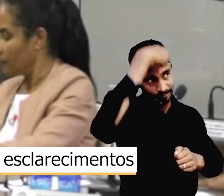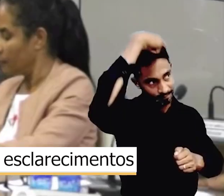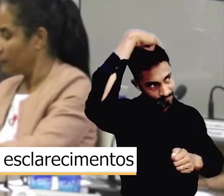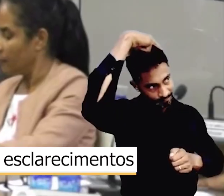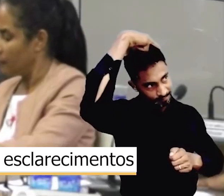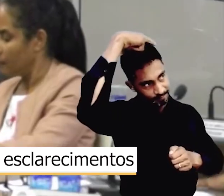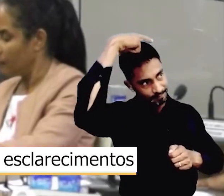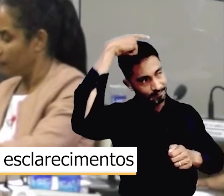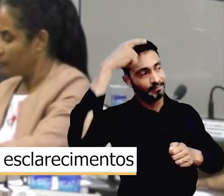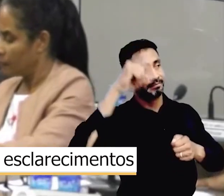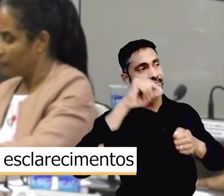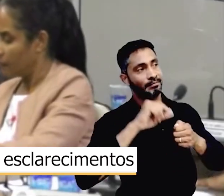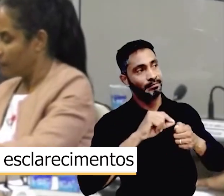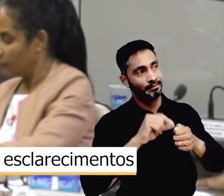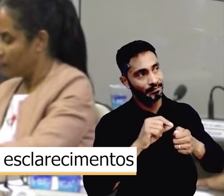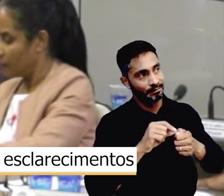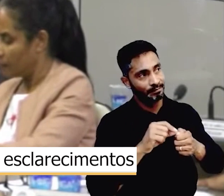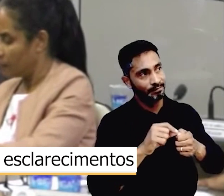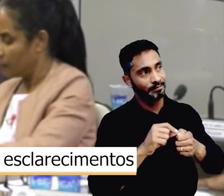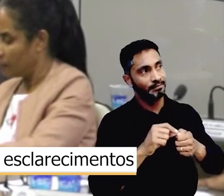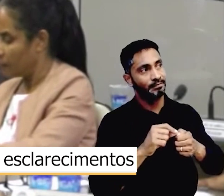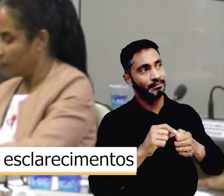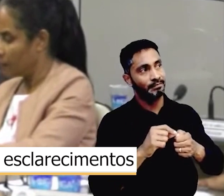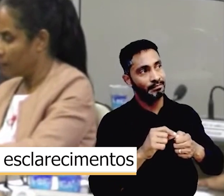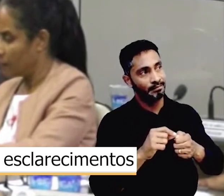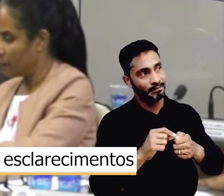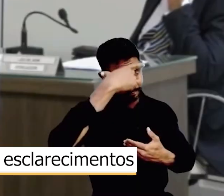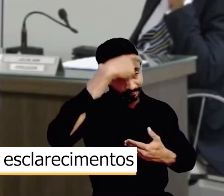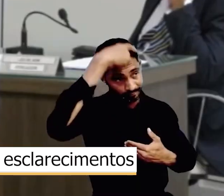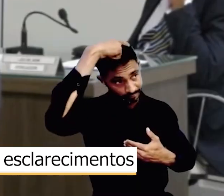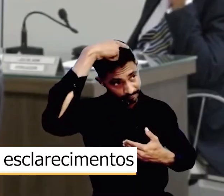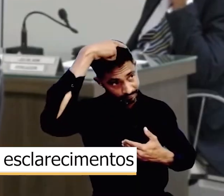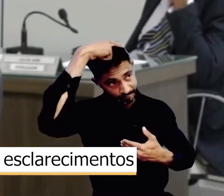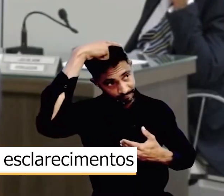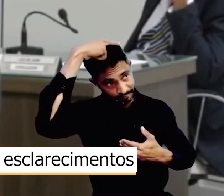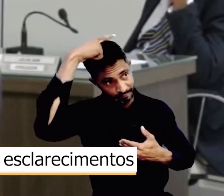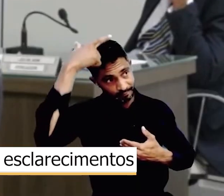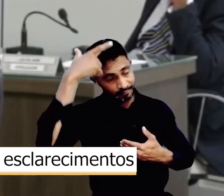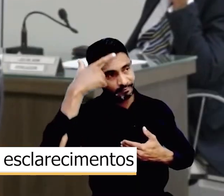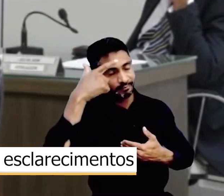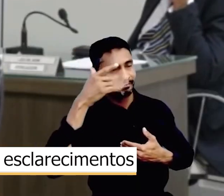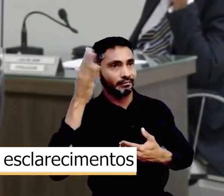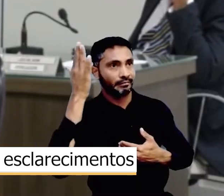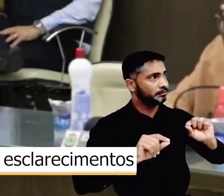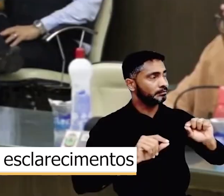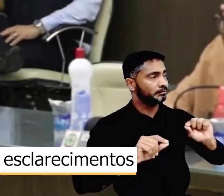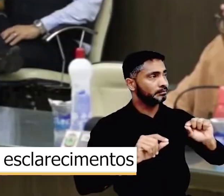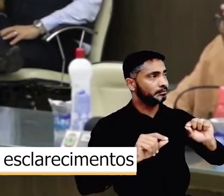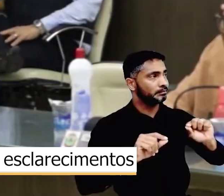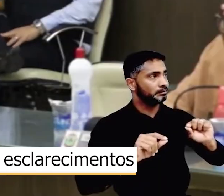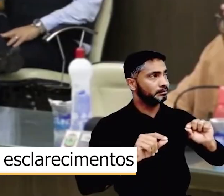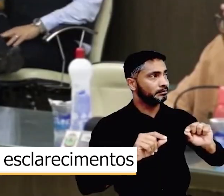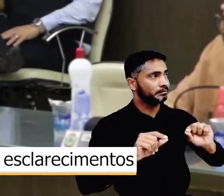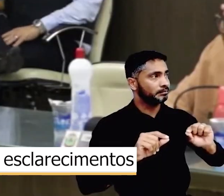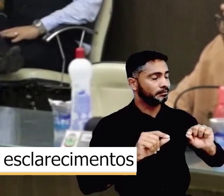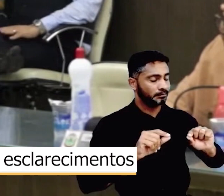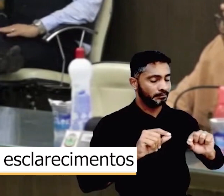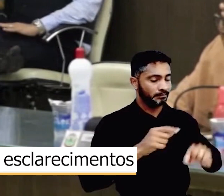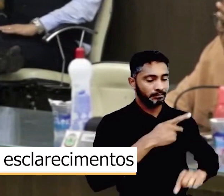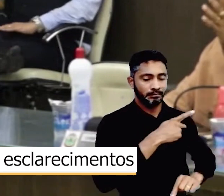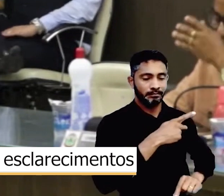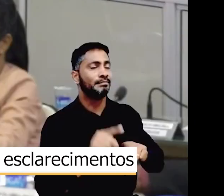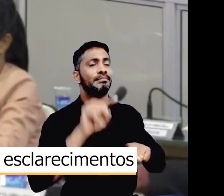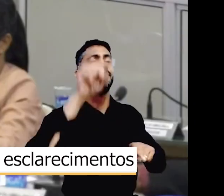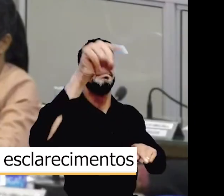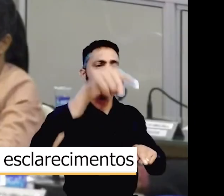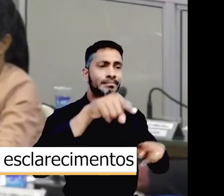e respondidas pelo secretário Dr. Elvésio, que foi muito elogiado pelos resultados positivos que